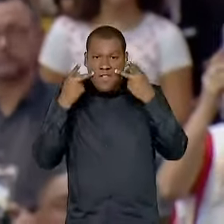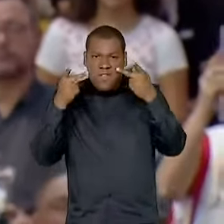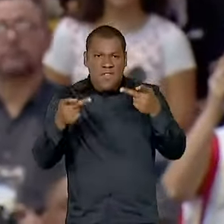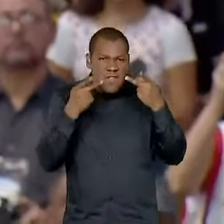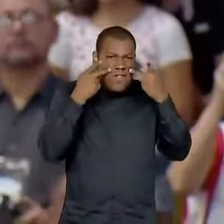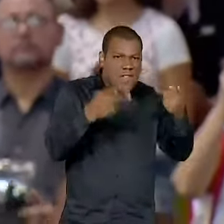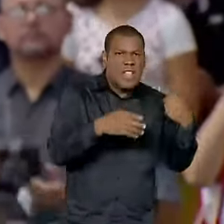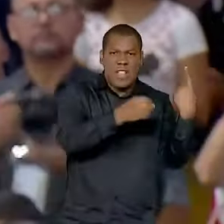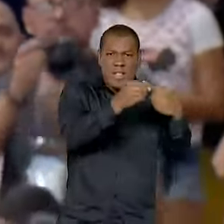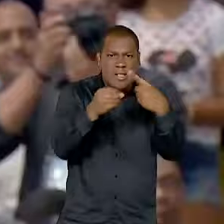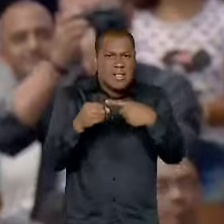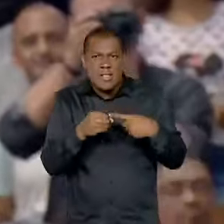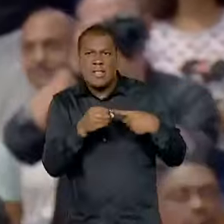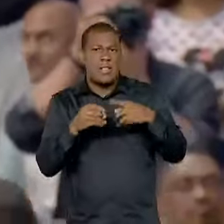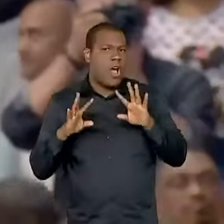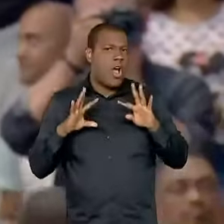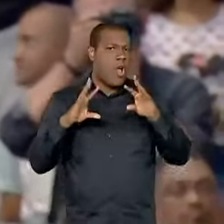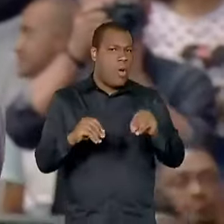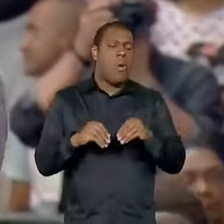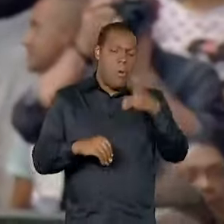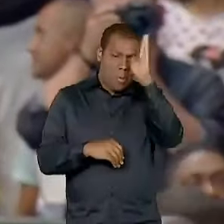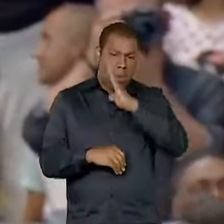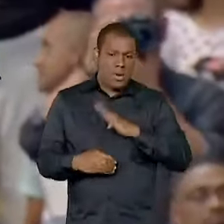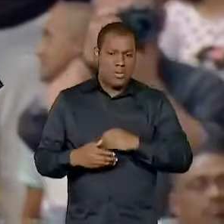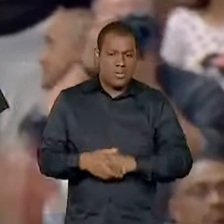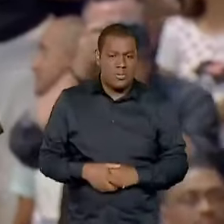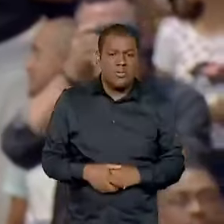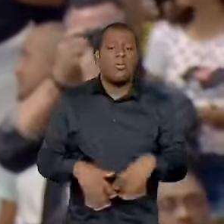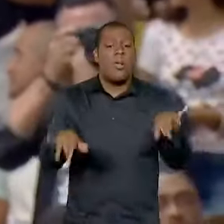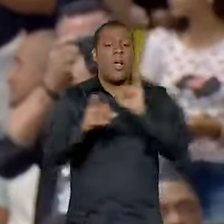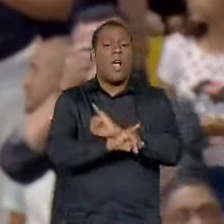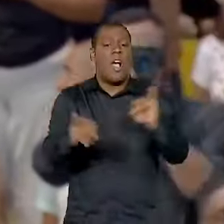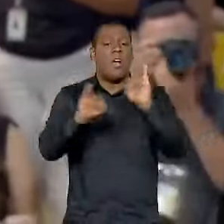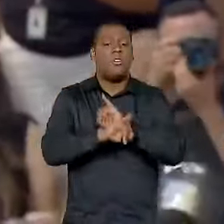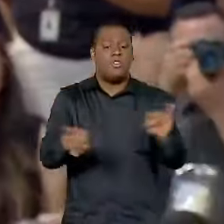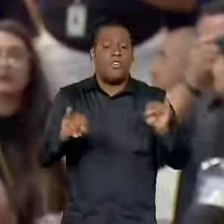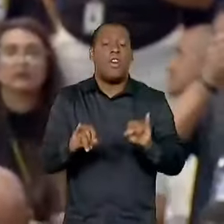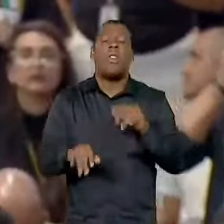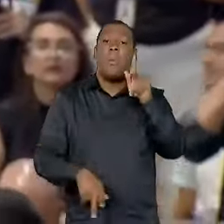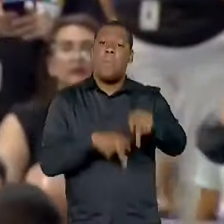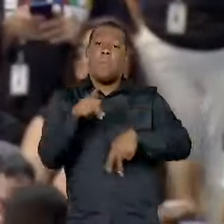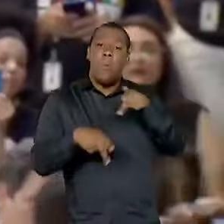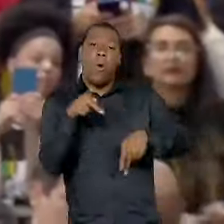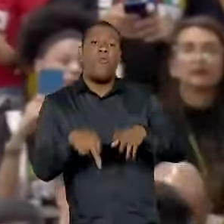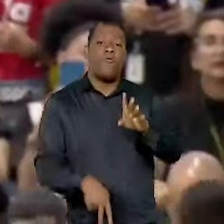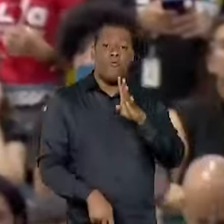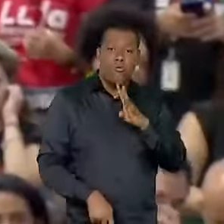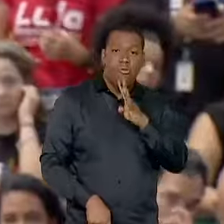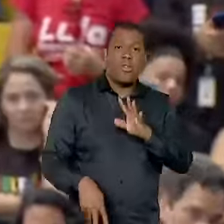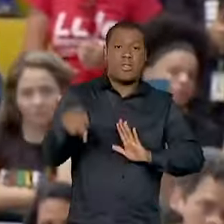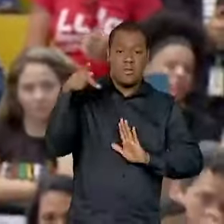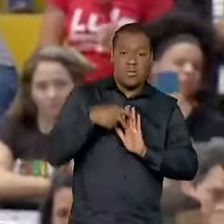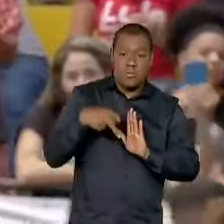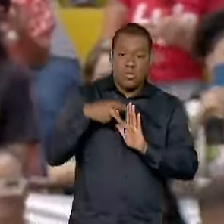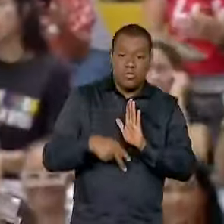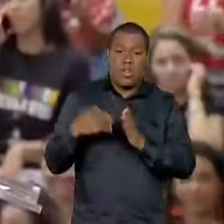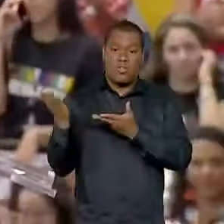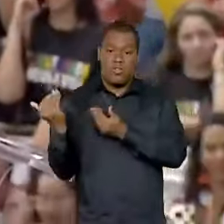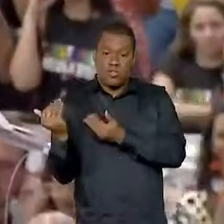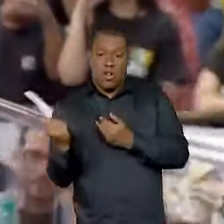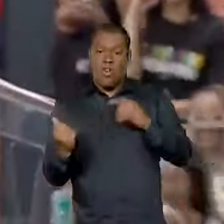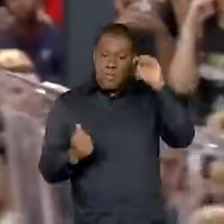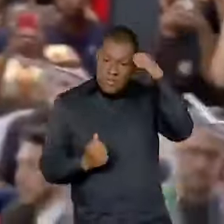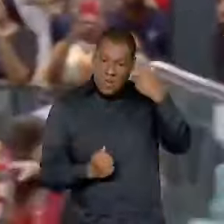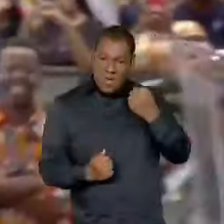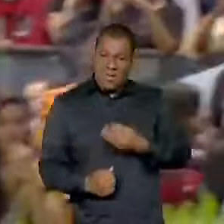país, cada rincão desse país, para divulgar, para o povo saber que tem um programa, para o povo poder